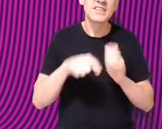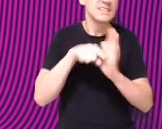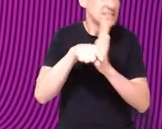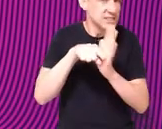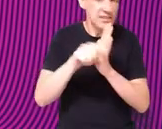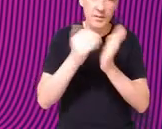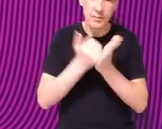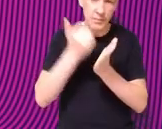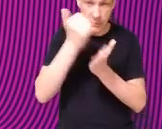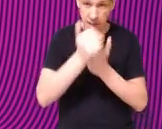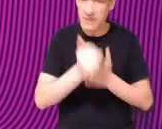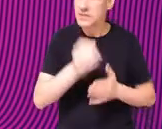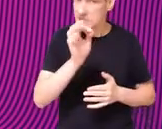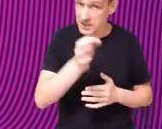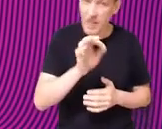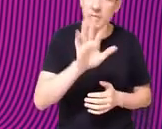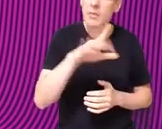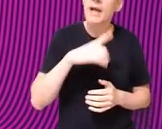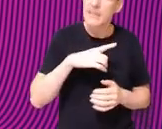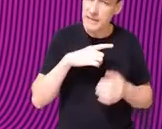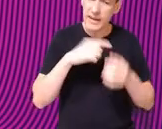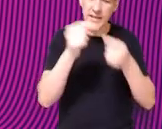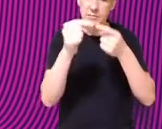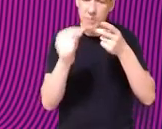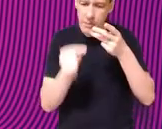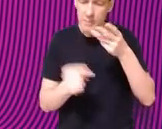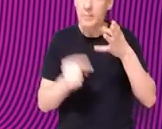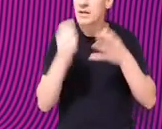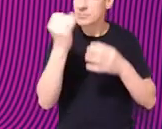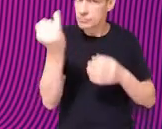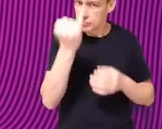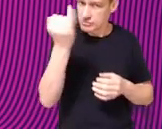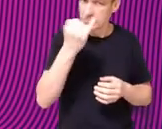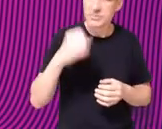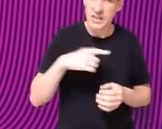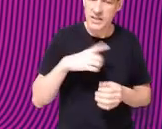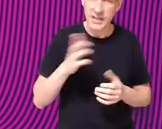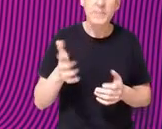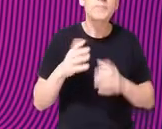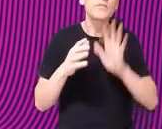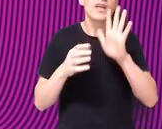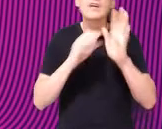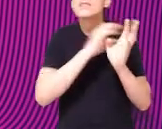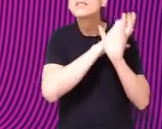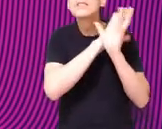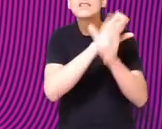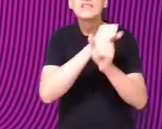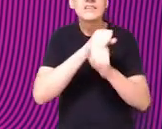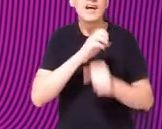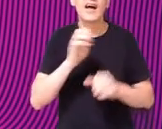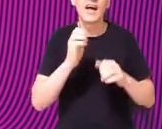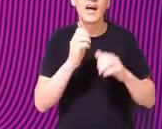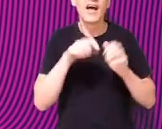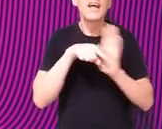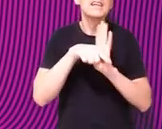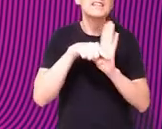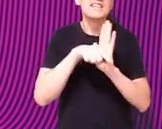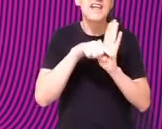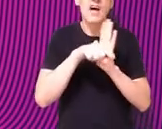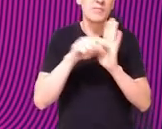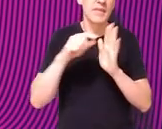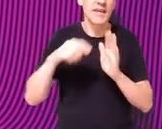aí. Isso que você mostrou, o pacote de exames, onde já mostra um passado já da